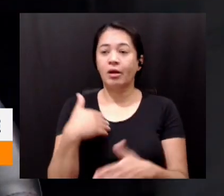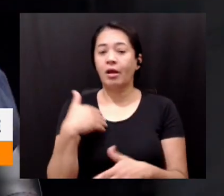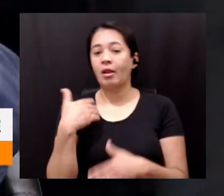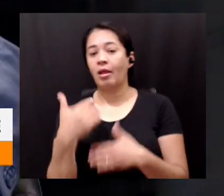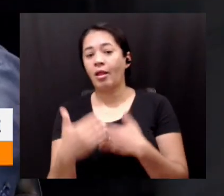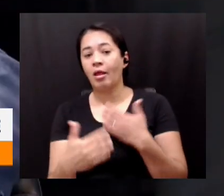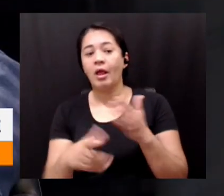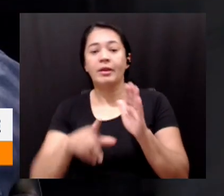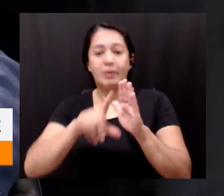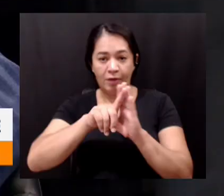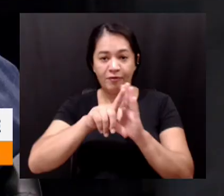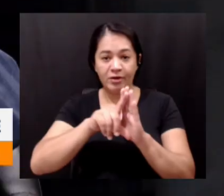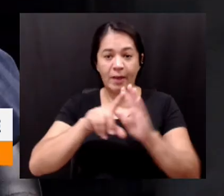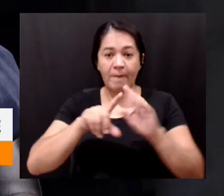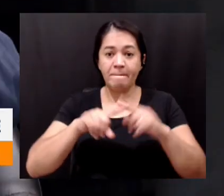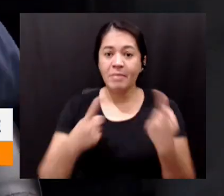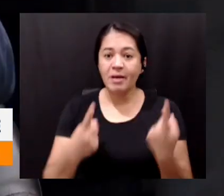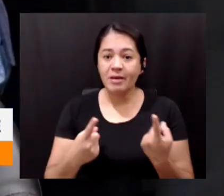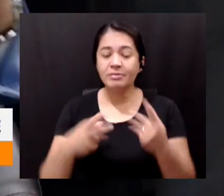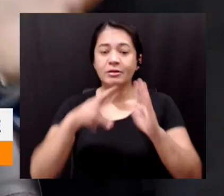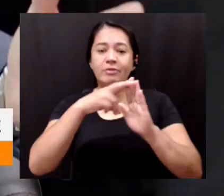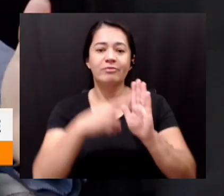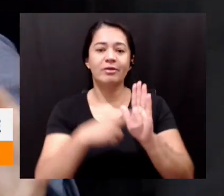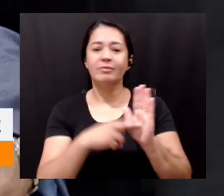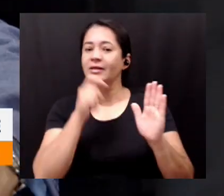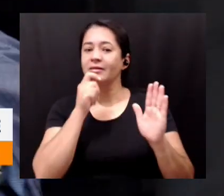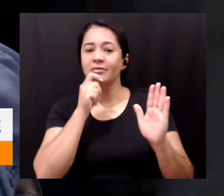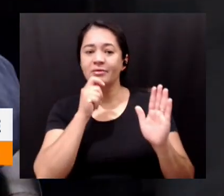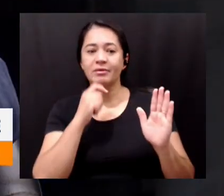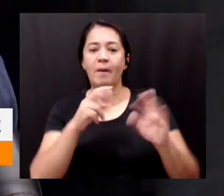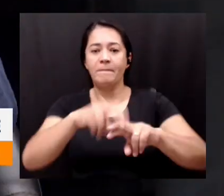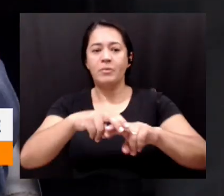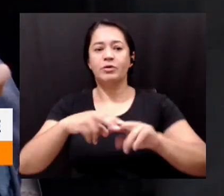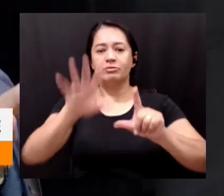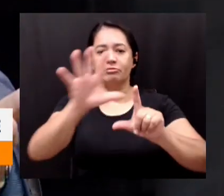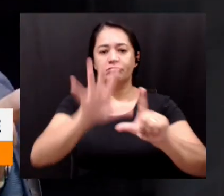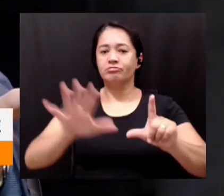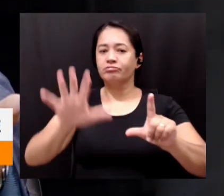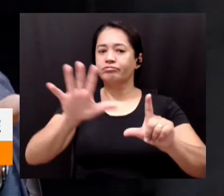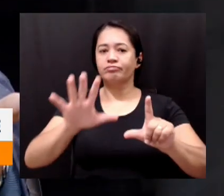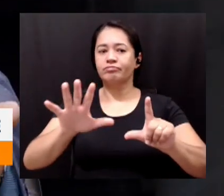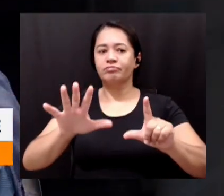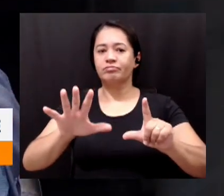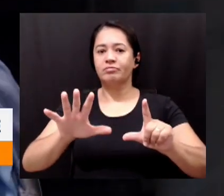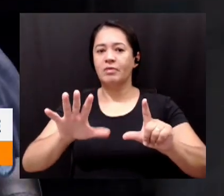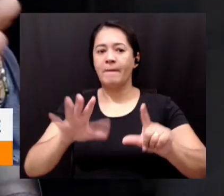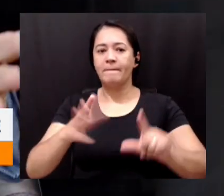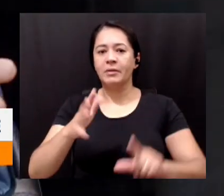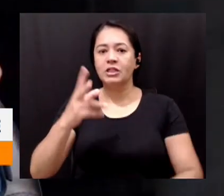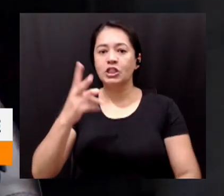não estava regulamentada. Então as plataformas agiam, nós temos aí de 2 a 4 mil